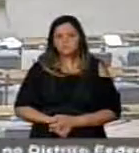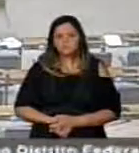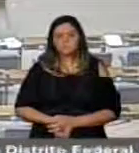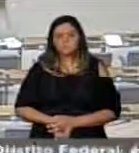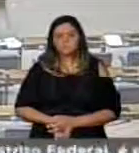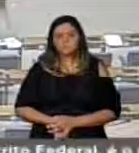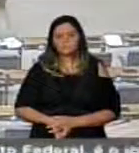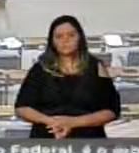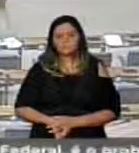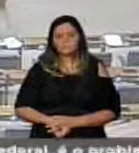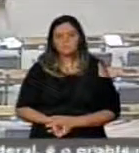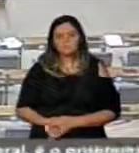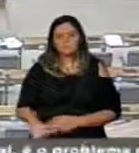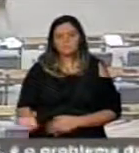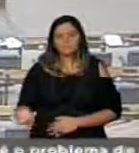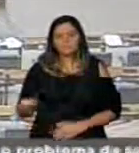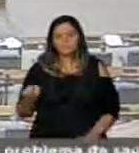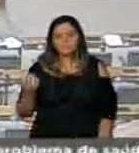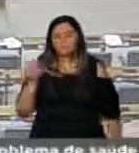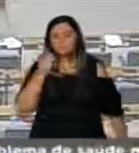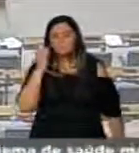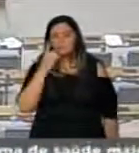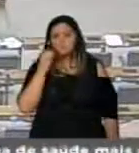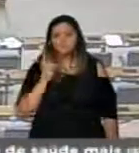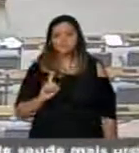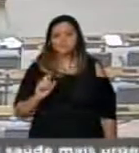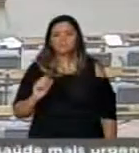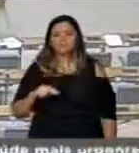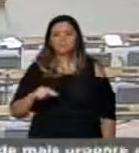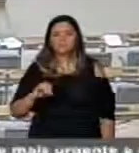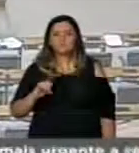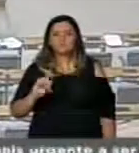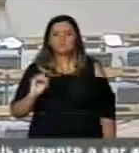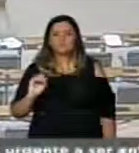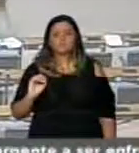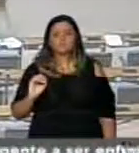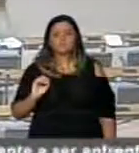com a palavra o deputado danilo de castro líder do psb